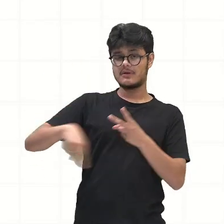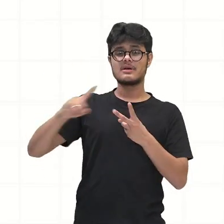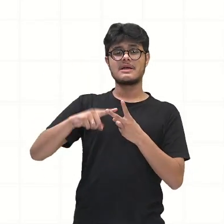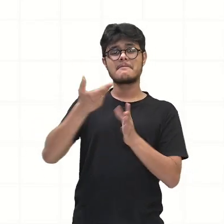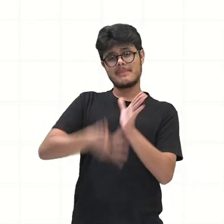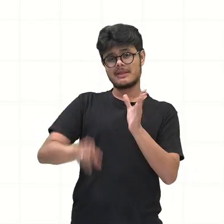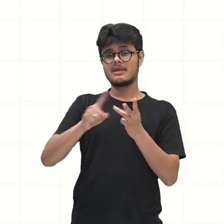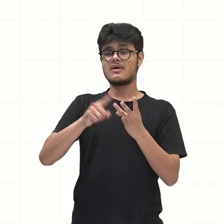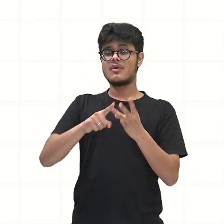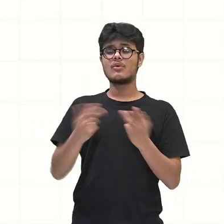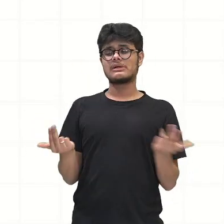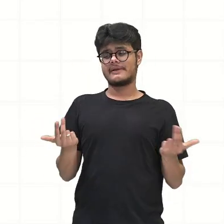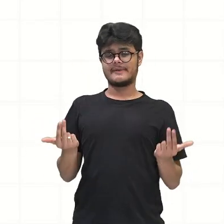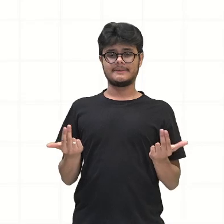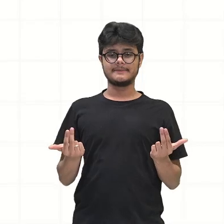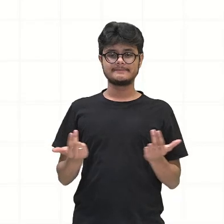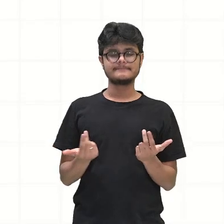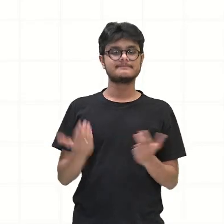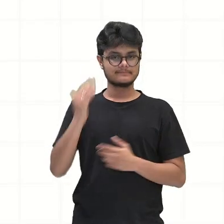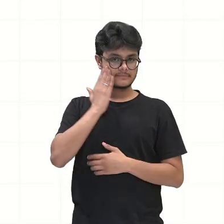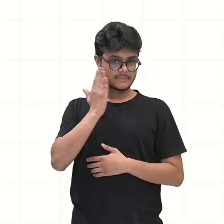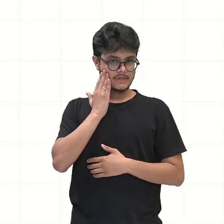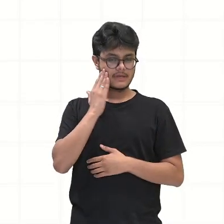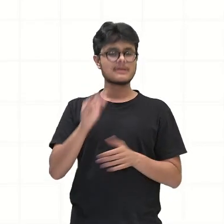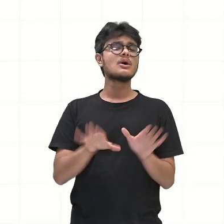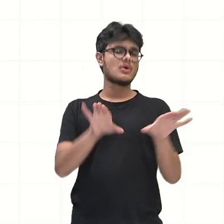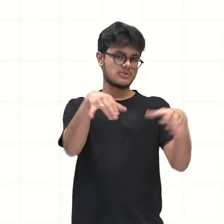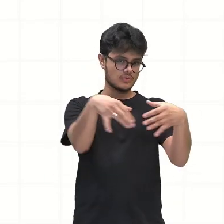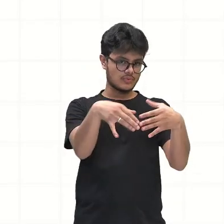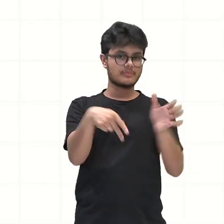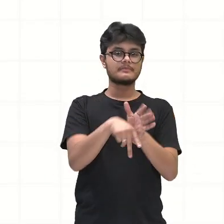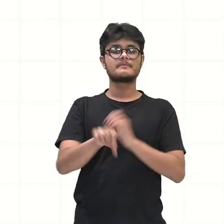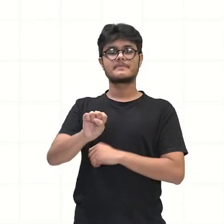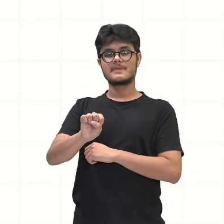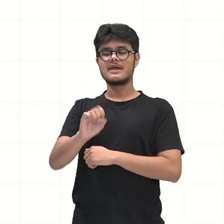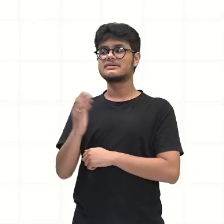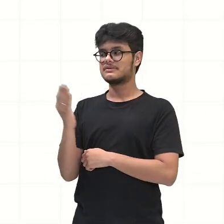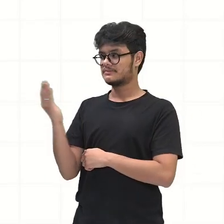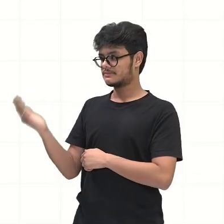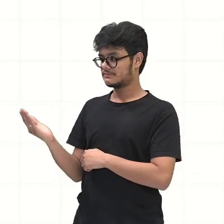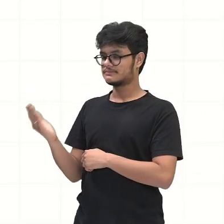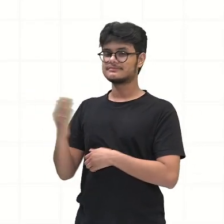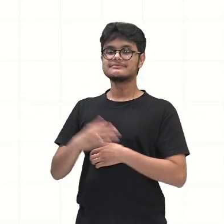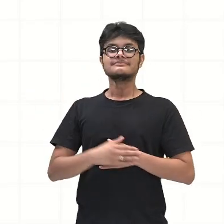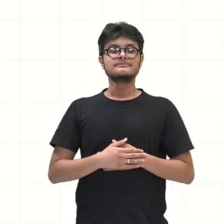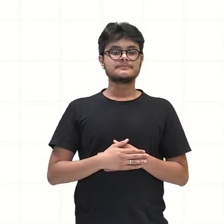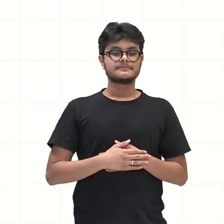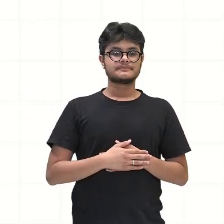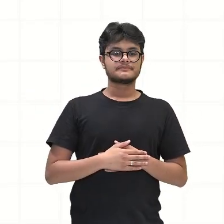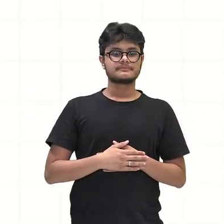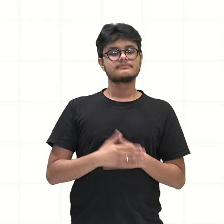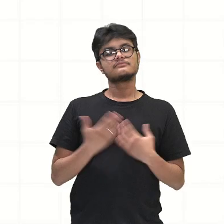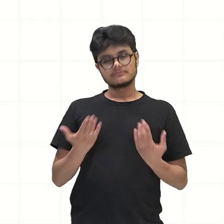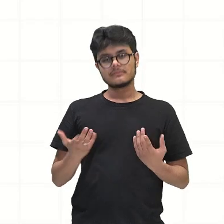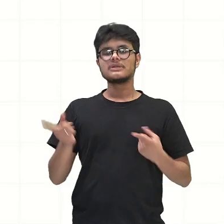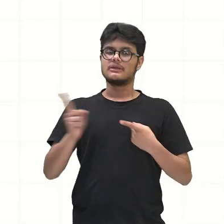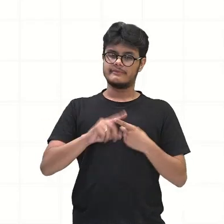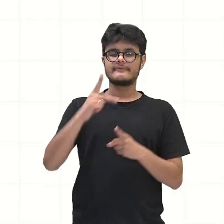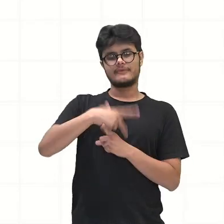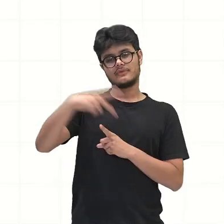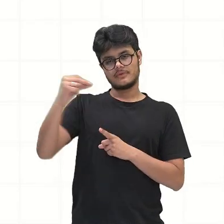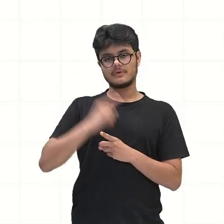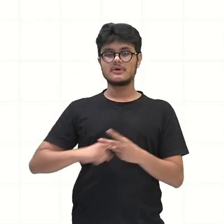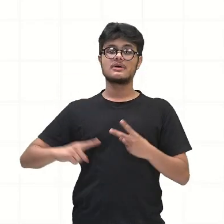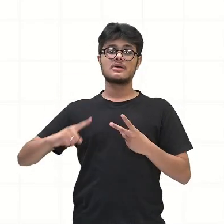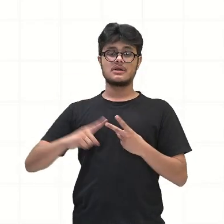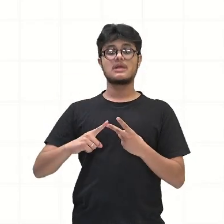aí do espaço amostral. Posso colocar assim, ó, S vai ser V de vitória, empate, E